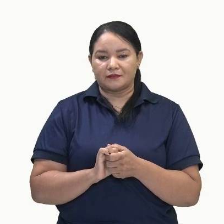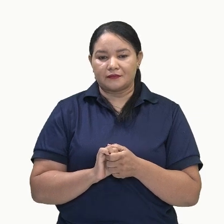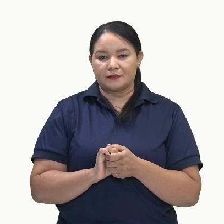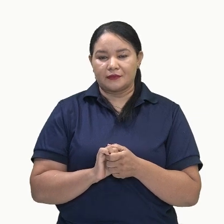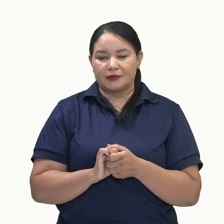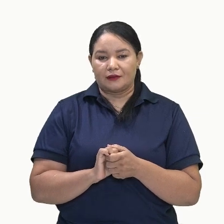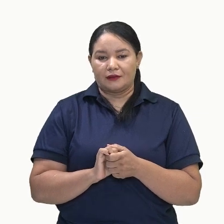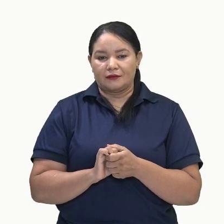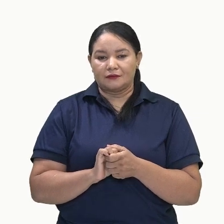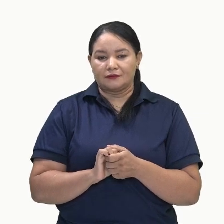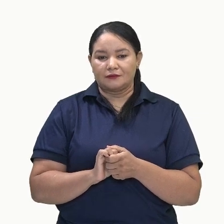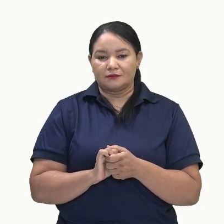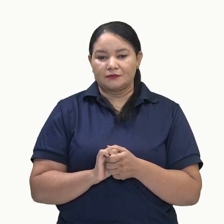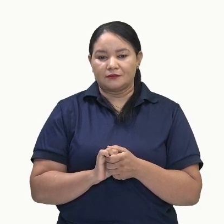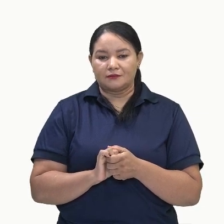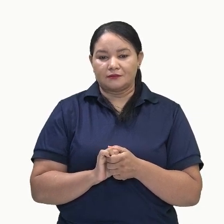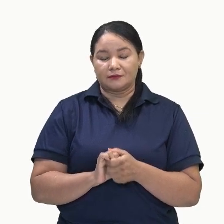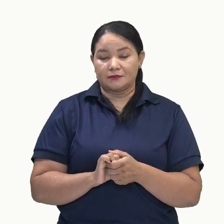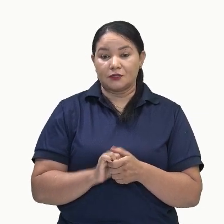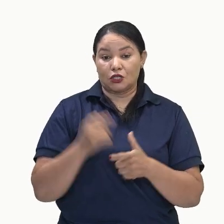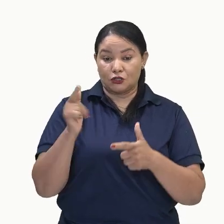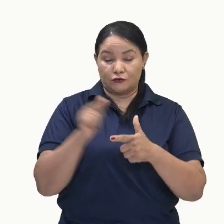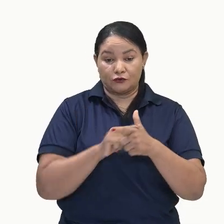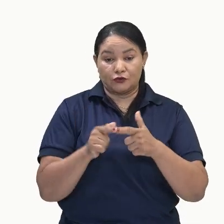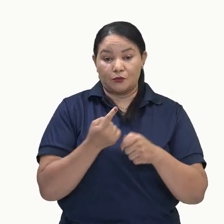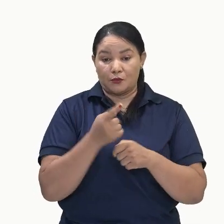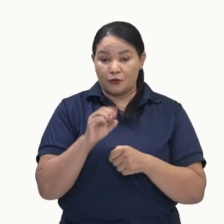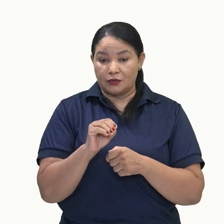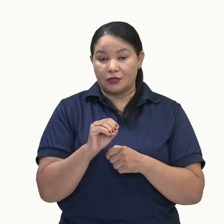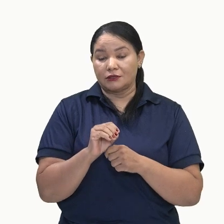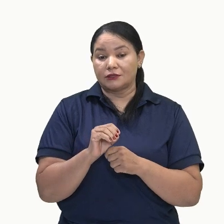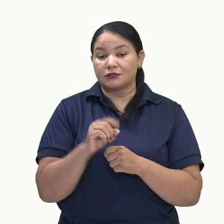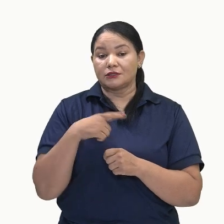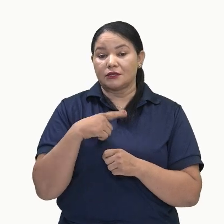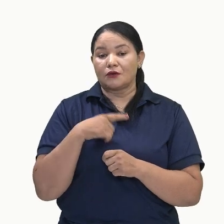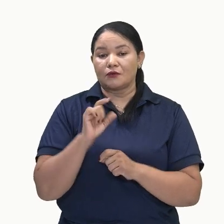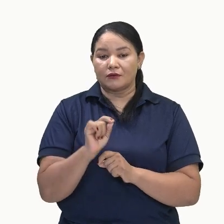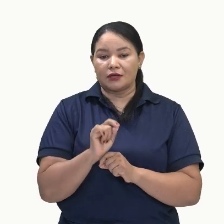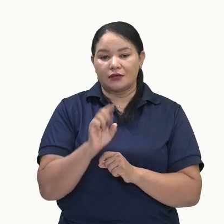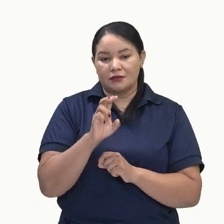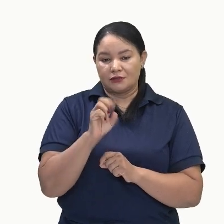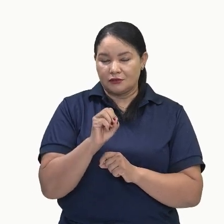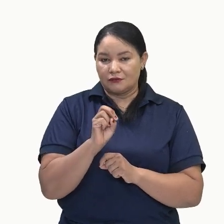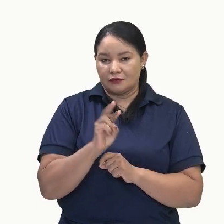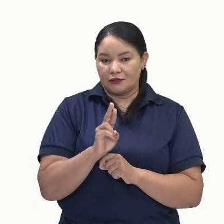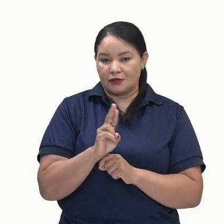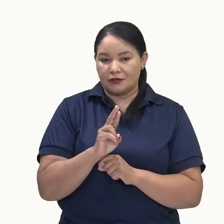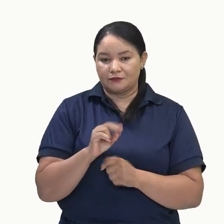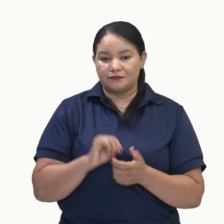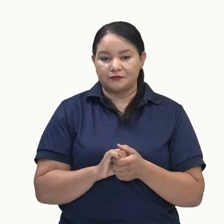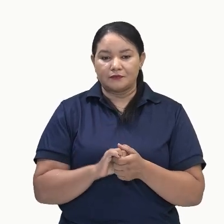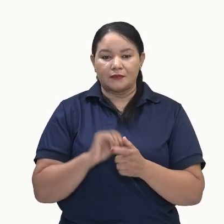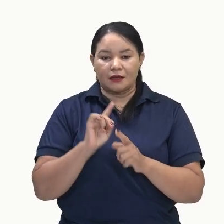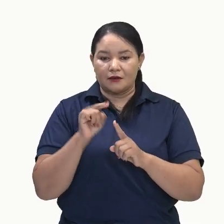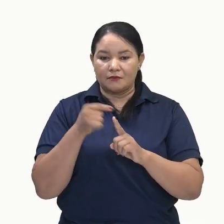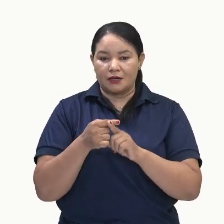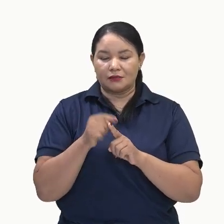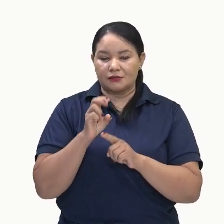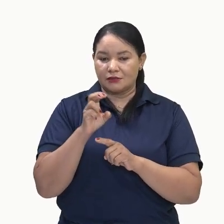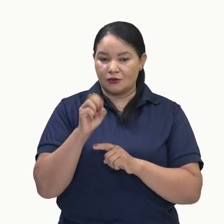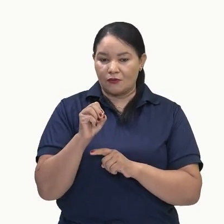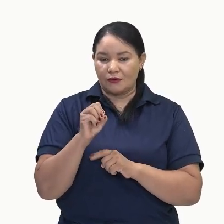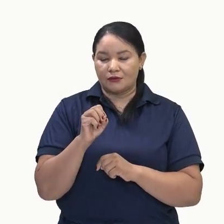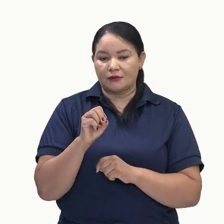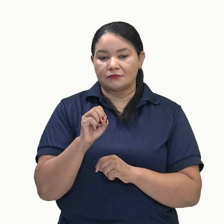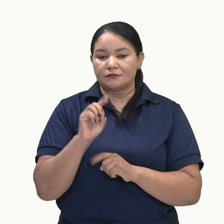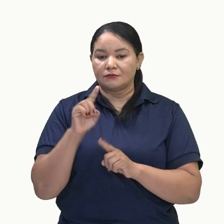dividido por 10, nós vamos ter 50, certo? E na filha já ficava assim, ó, 50, mais